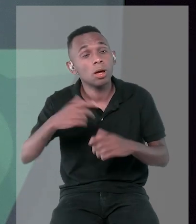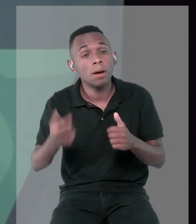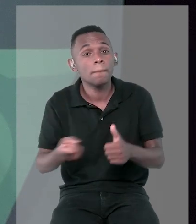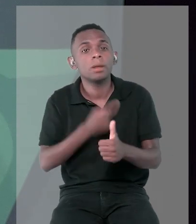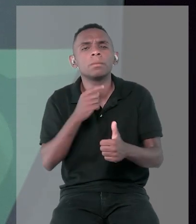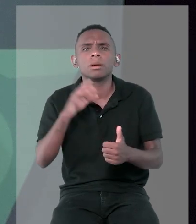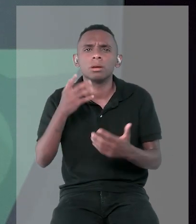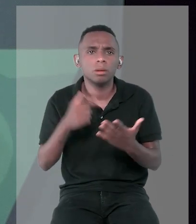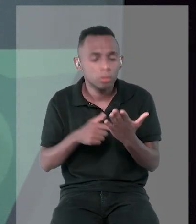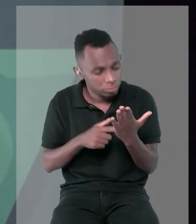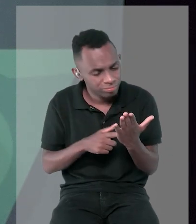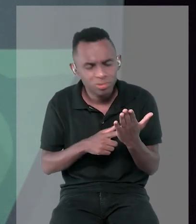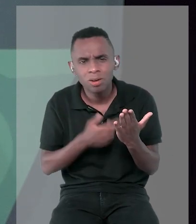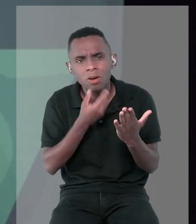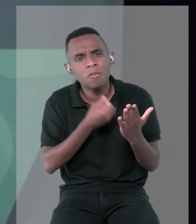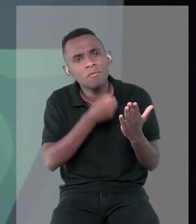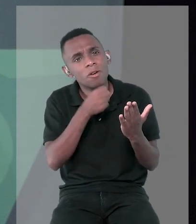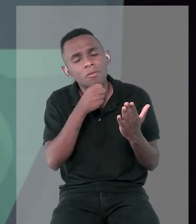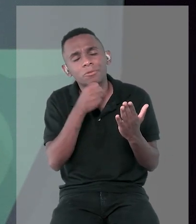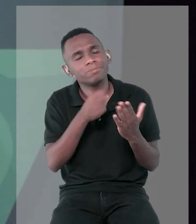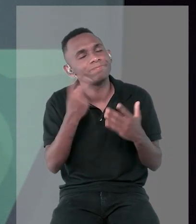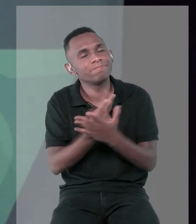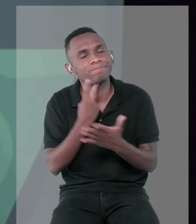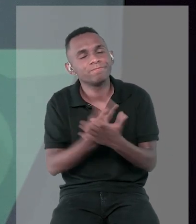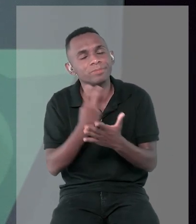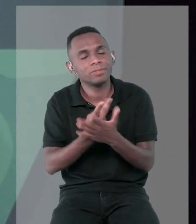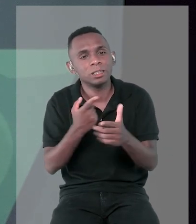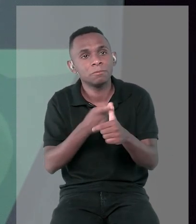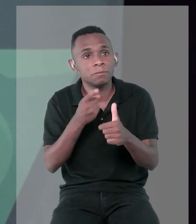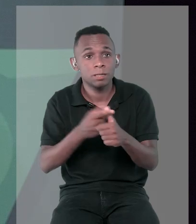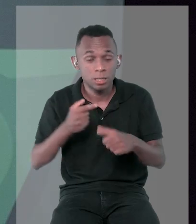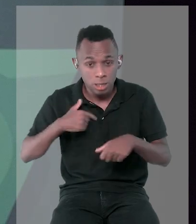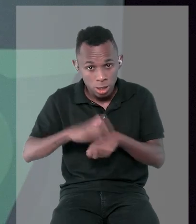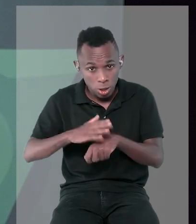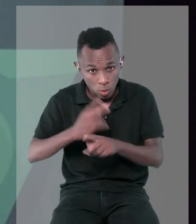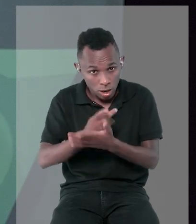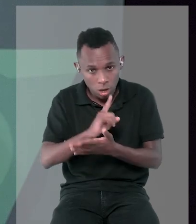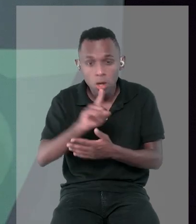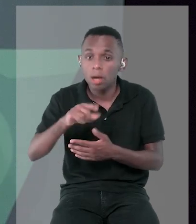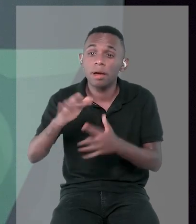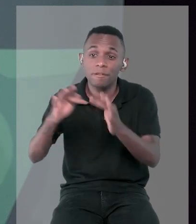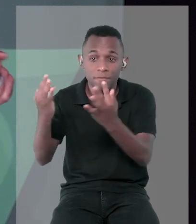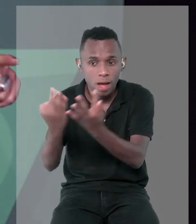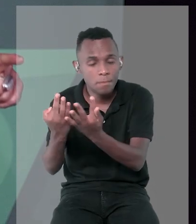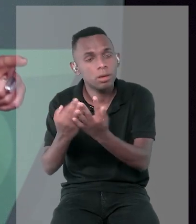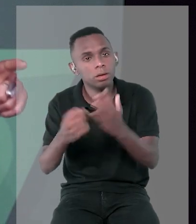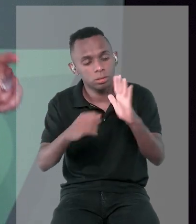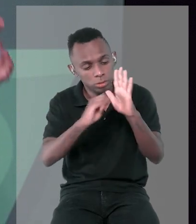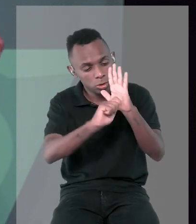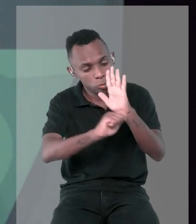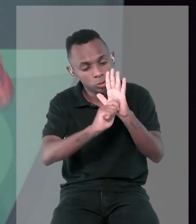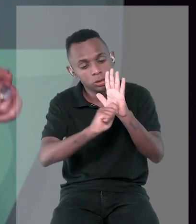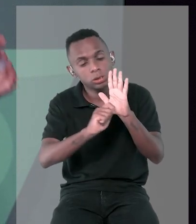pegou a primeira edição ficou sem a foto do avô, eu achando que aquele é o avô. Então, não fui eu que errei, foi a parente, eu explico isso na nota.